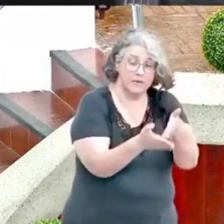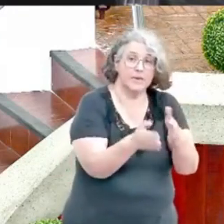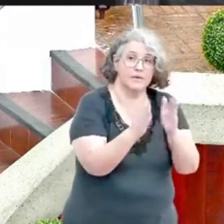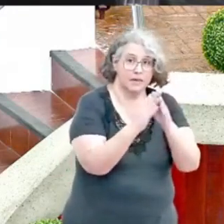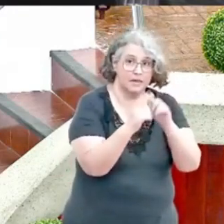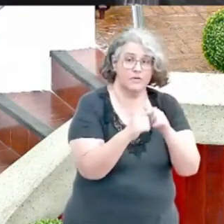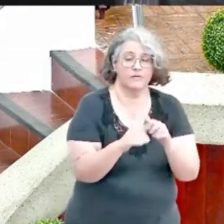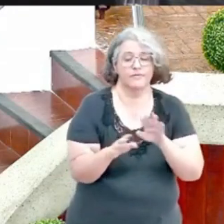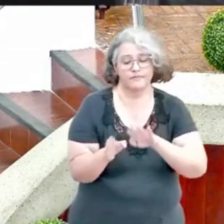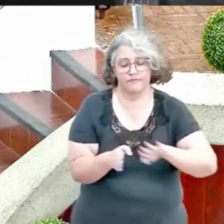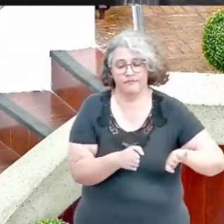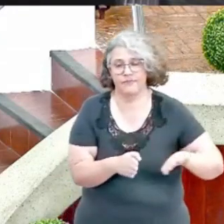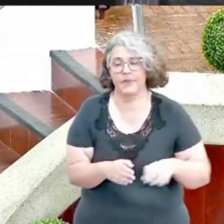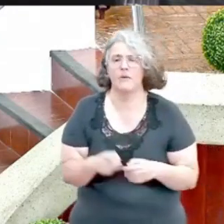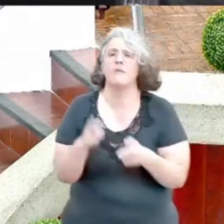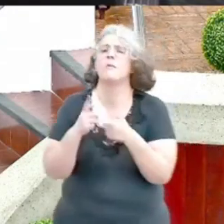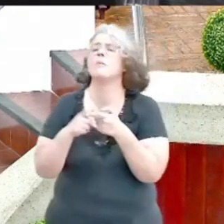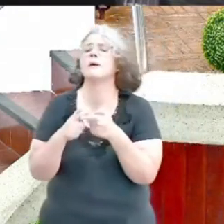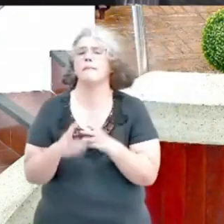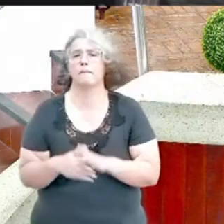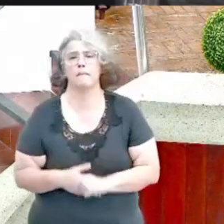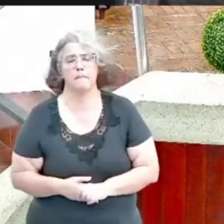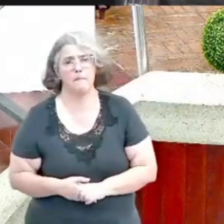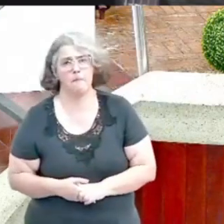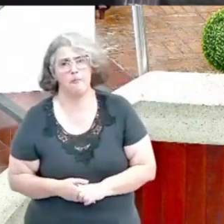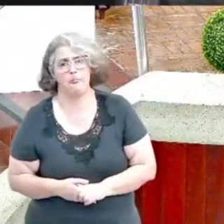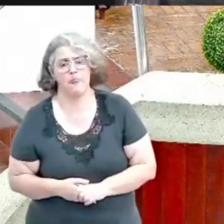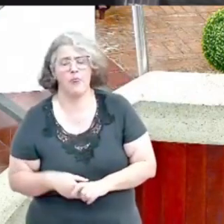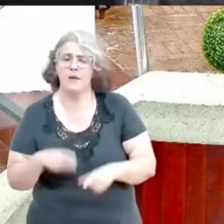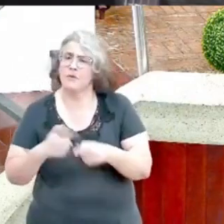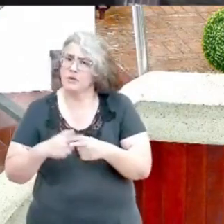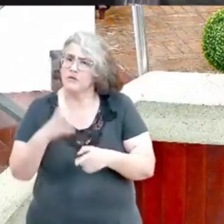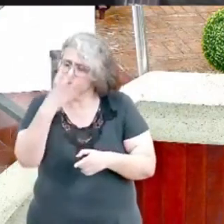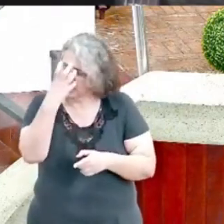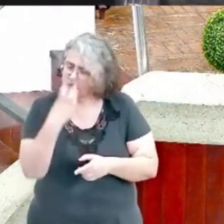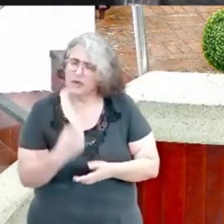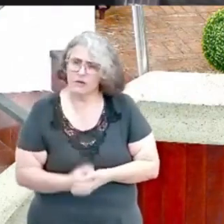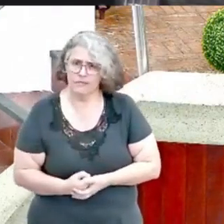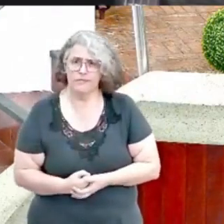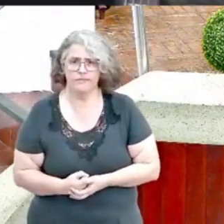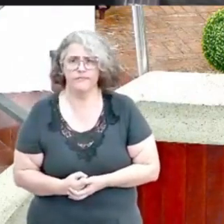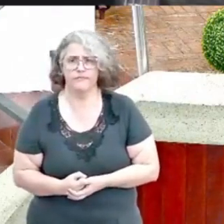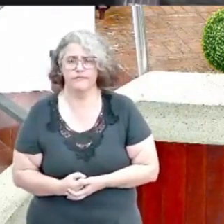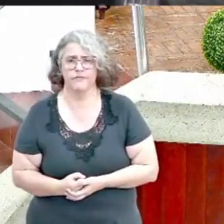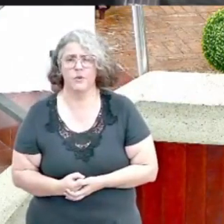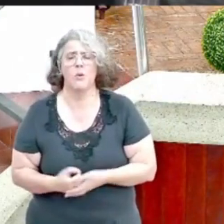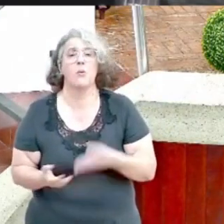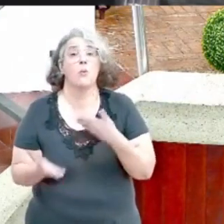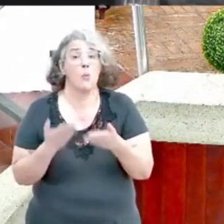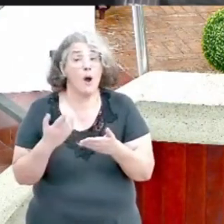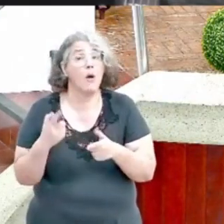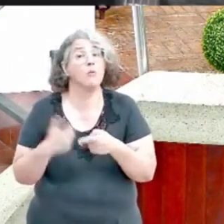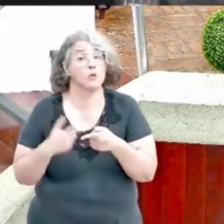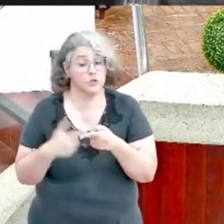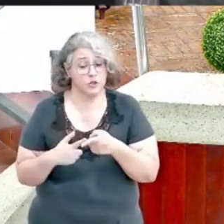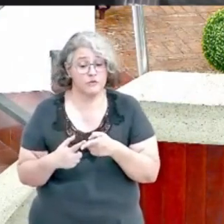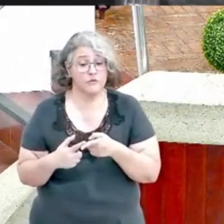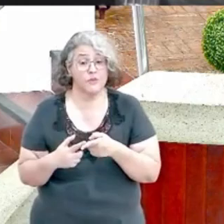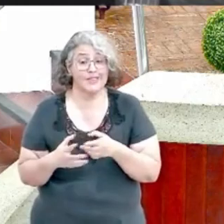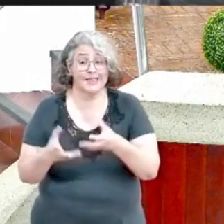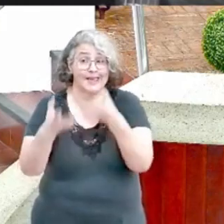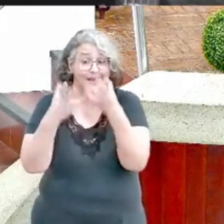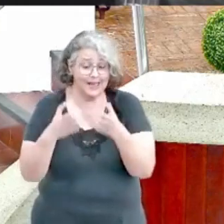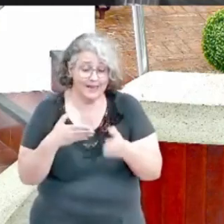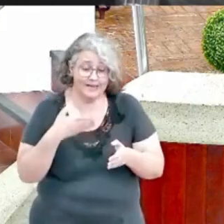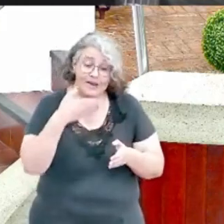motivo claro para isso. Paulo demonstra qual é o motivo que ele tem para querer